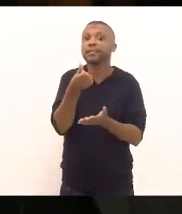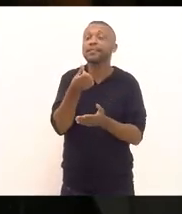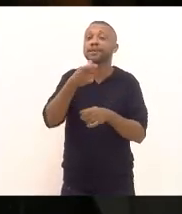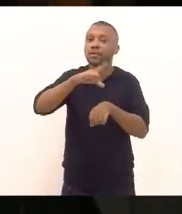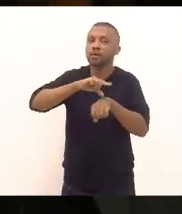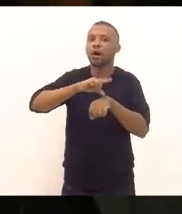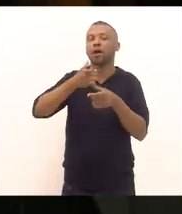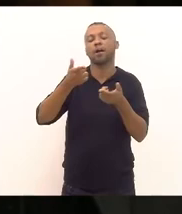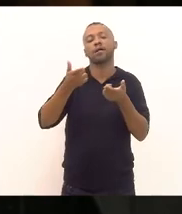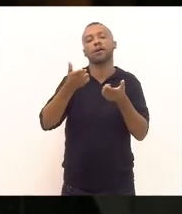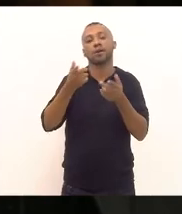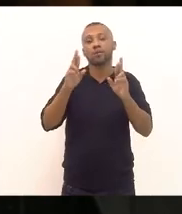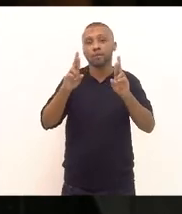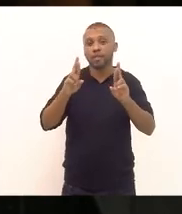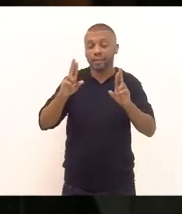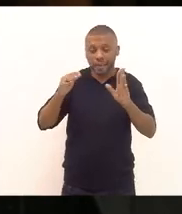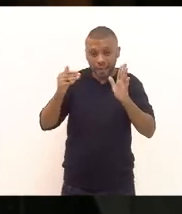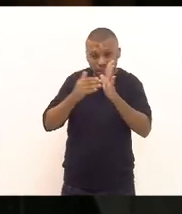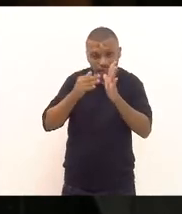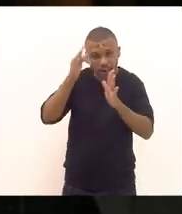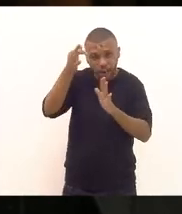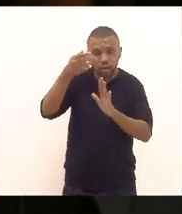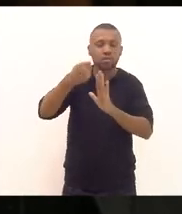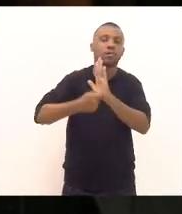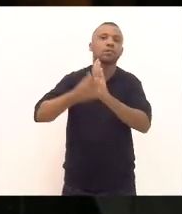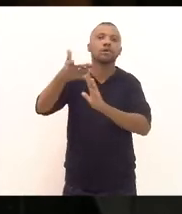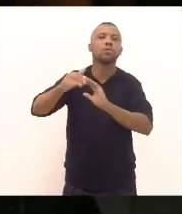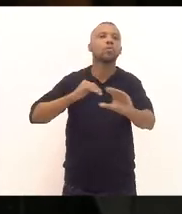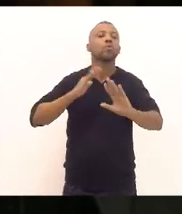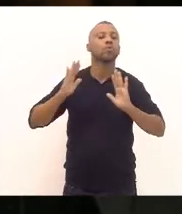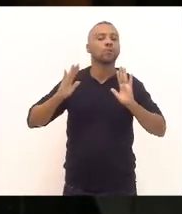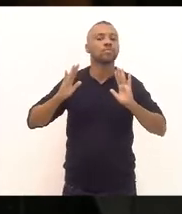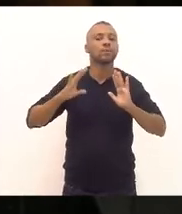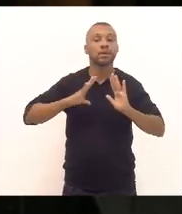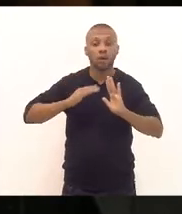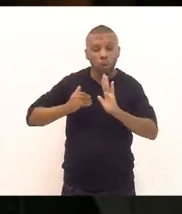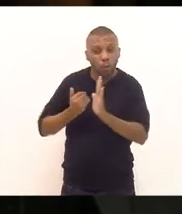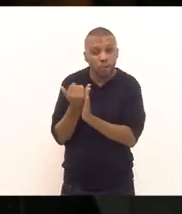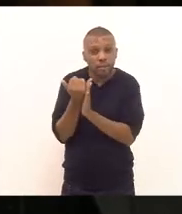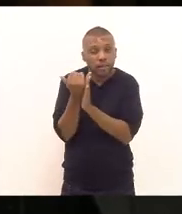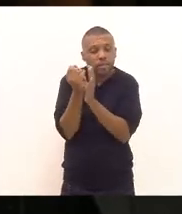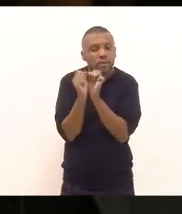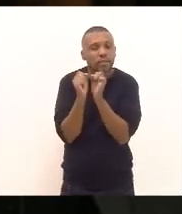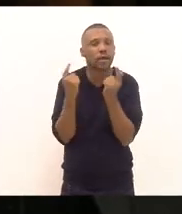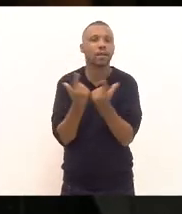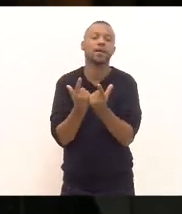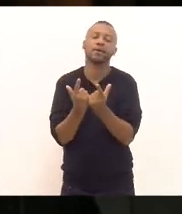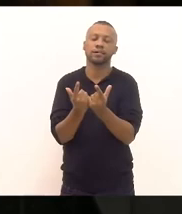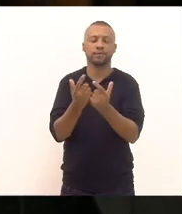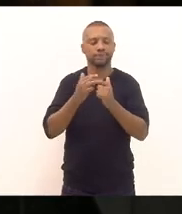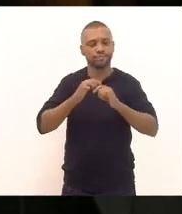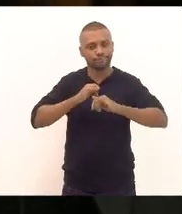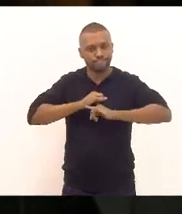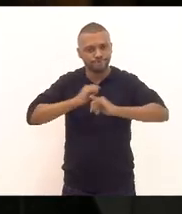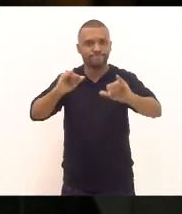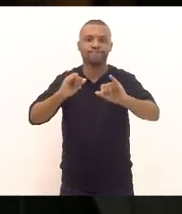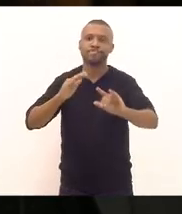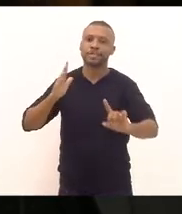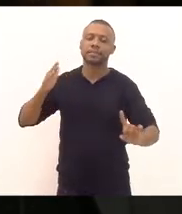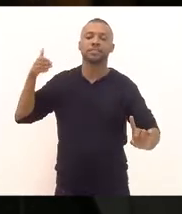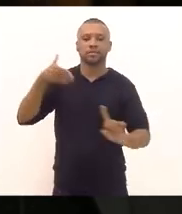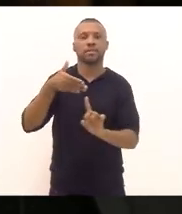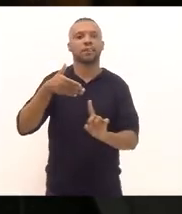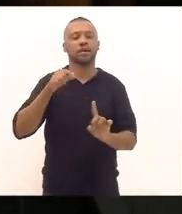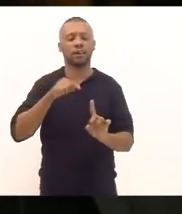espero que até lá a mensagem já tem já tenha chegado a tentar de entrada nesta casa faço aqui uma manifestação direta